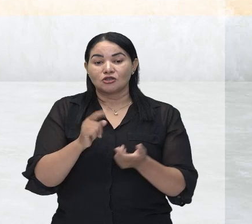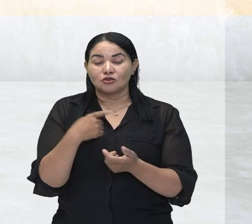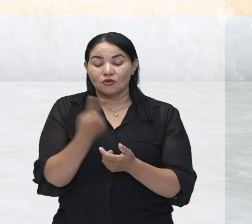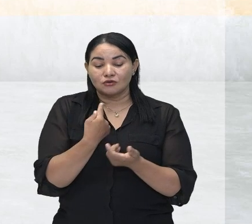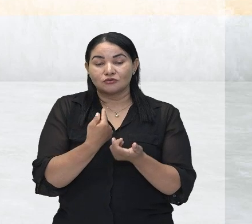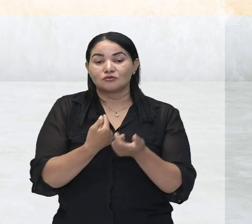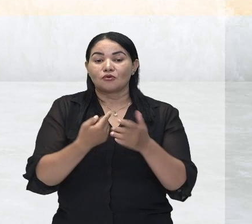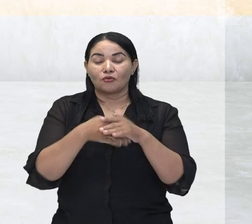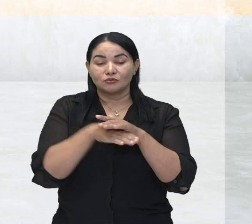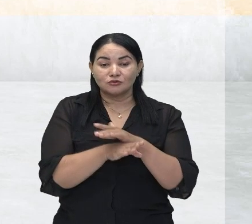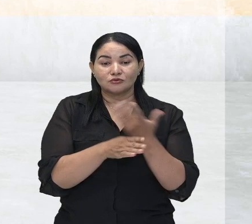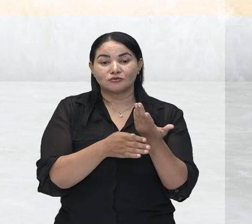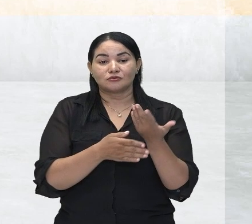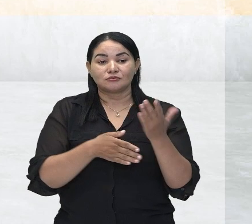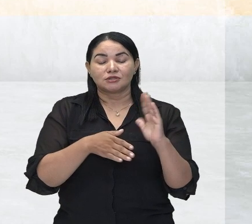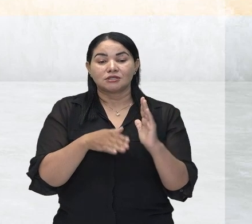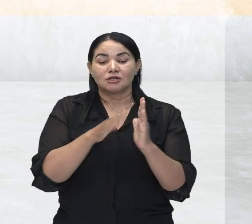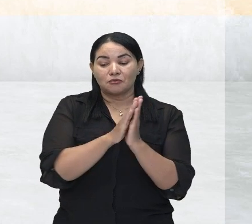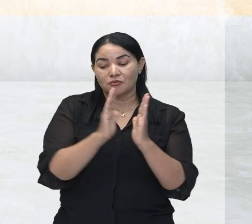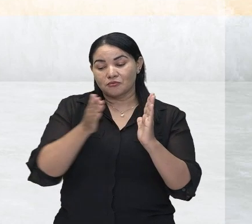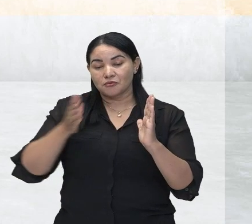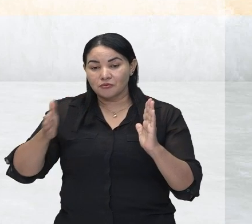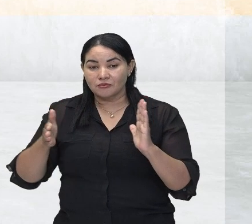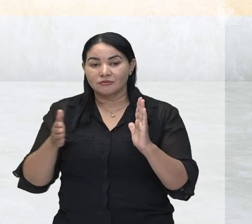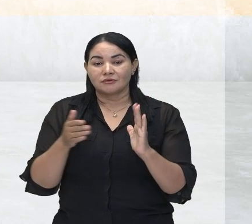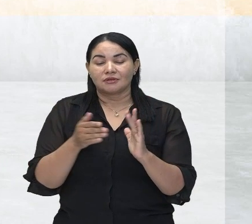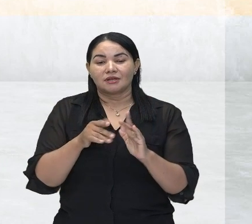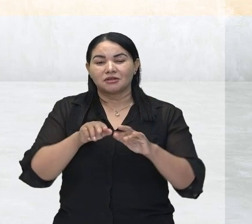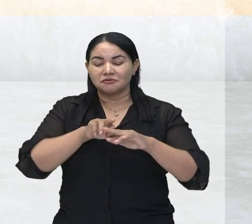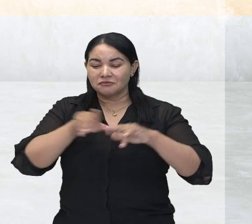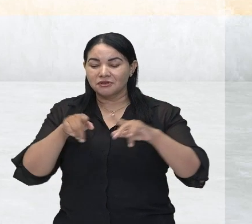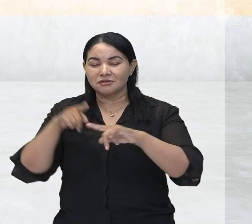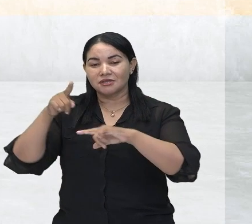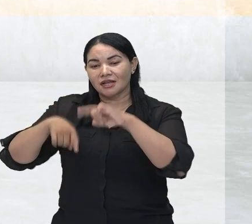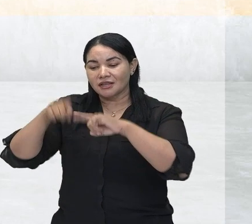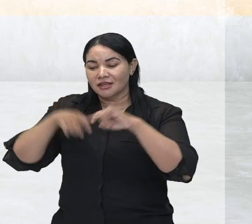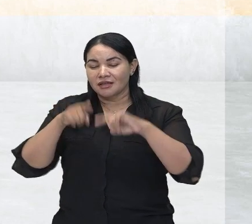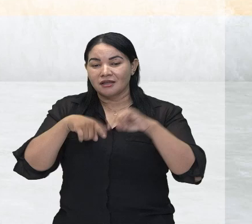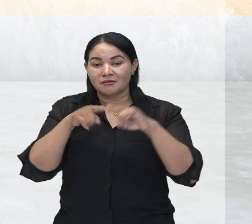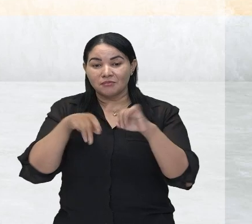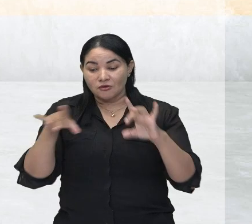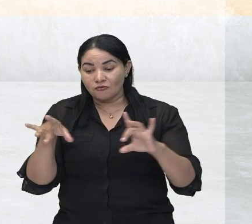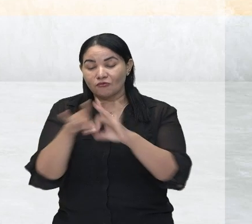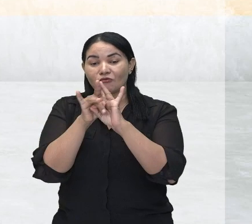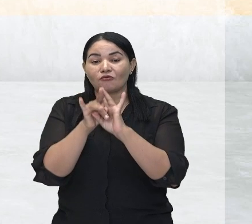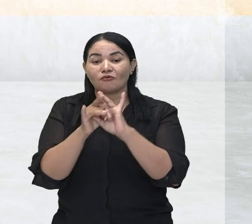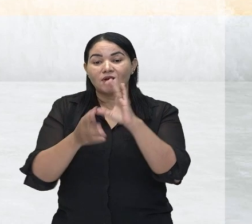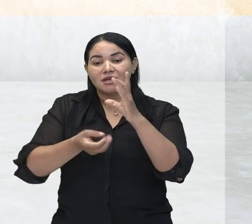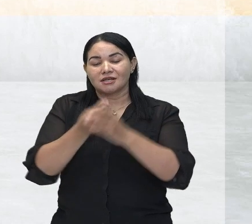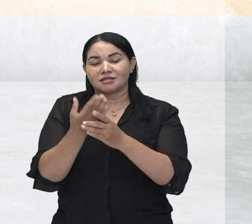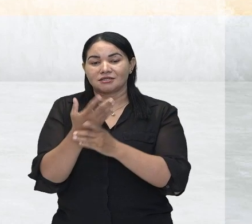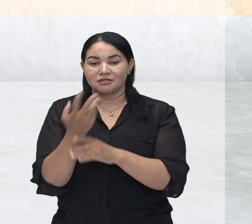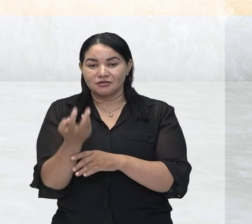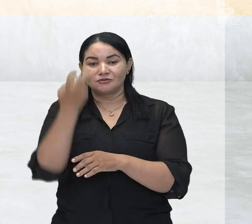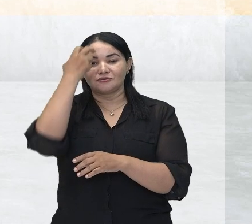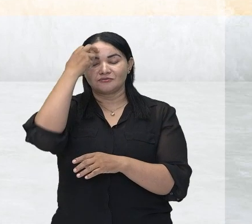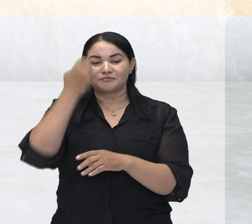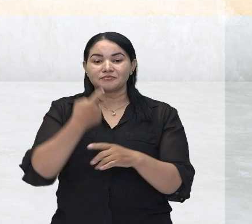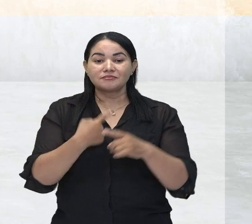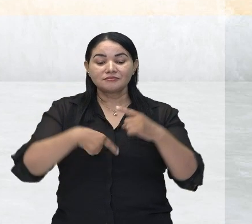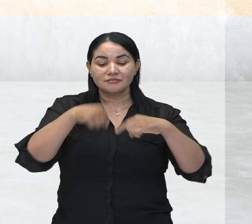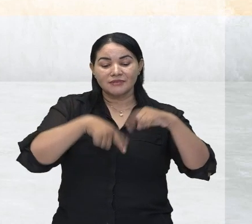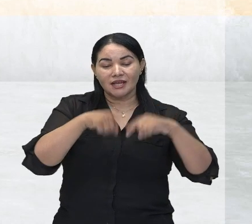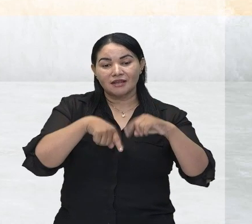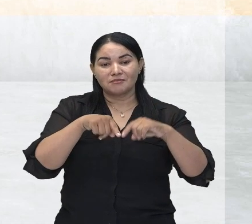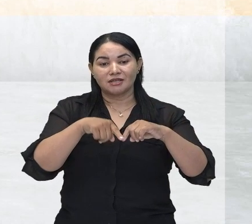nossos costumes, nós estamos falando de todos os elementos que formam a nossa cultura, sejam elementos